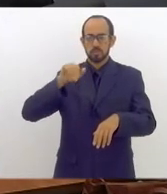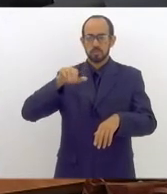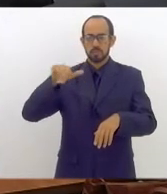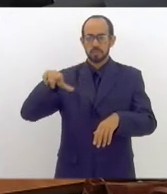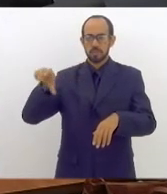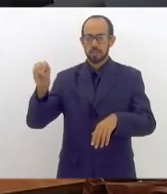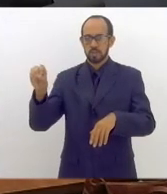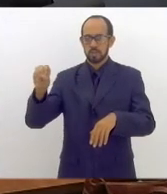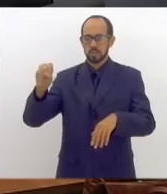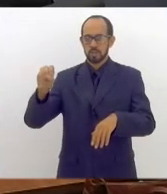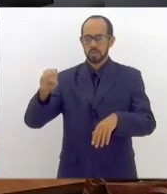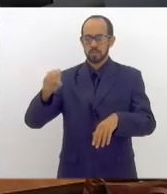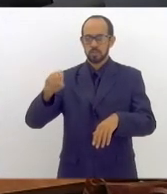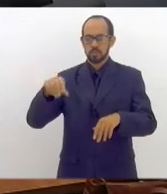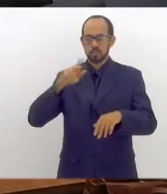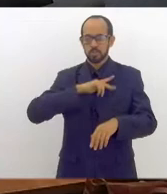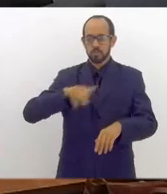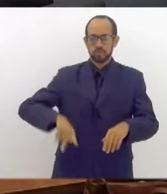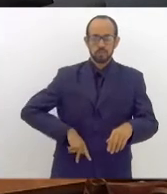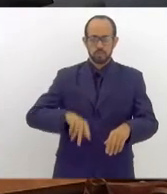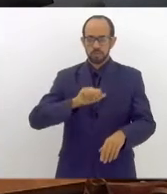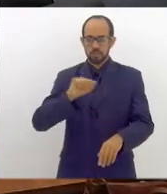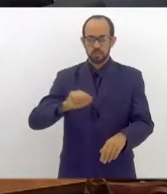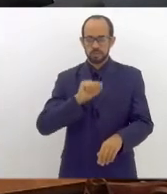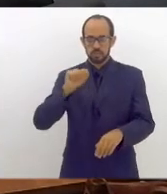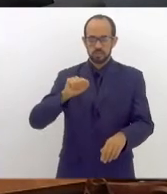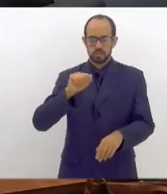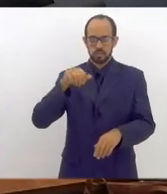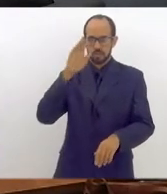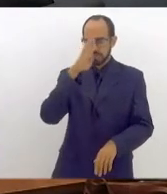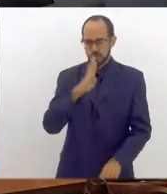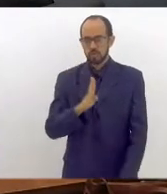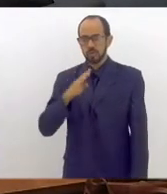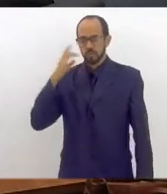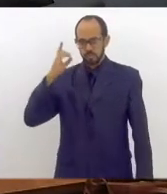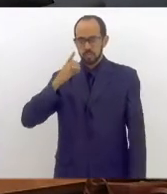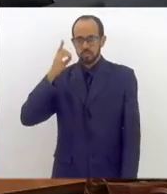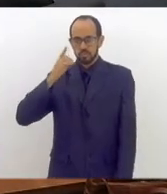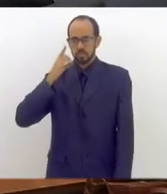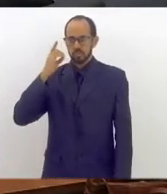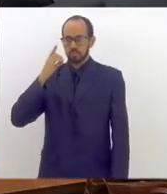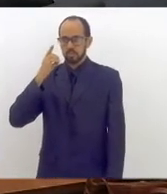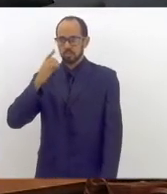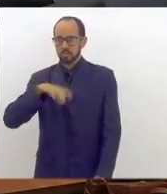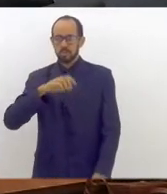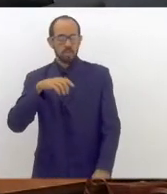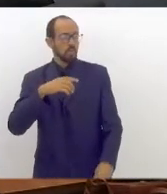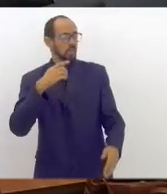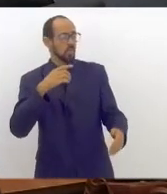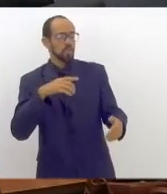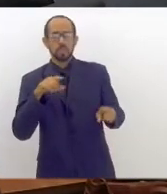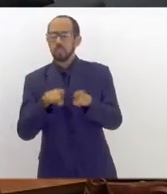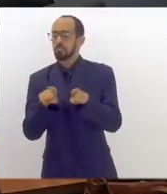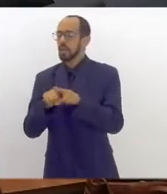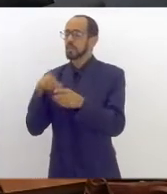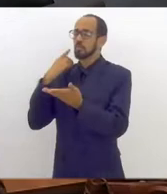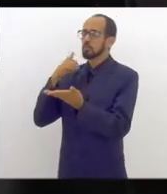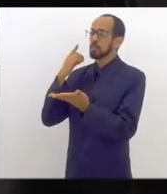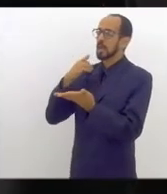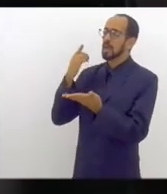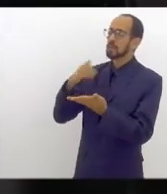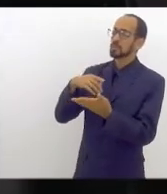Presidente da Associação Nacional desembargadores deputados Chiquinho Brasão e Daniela do Waguinho